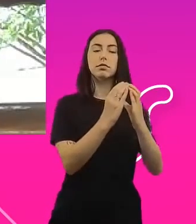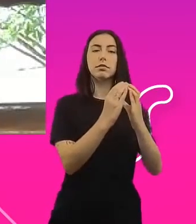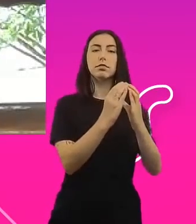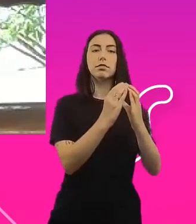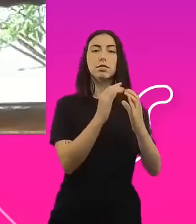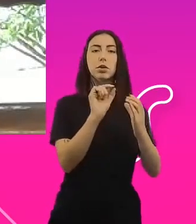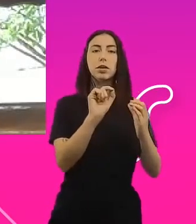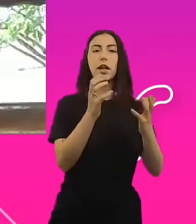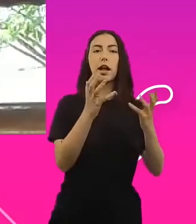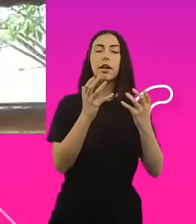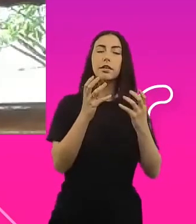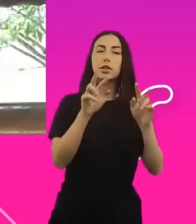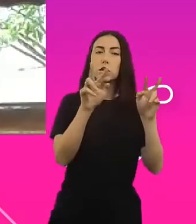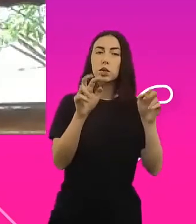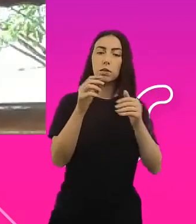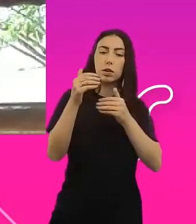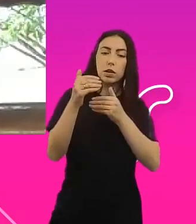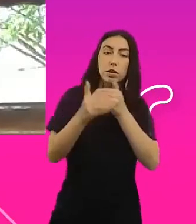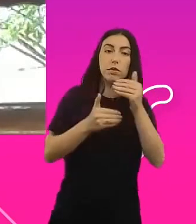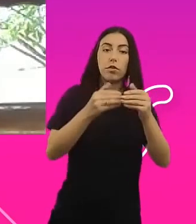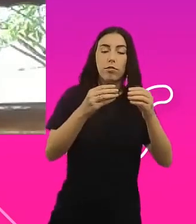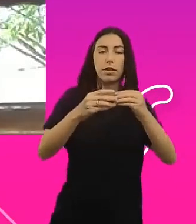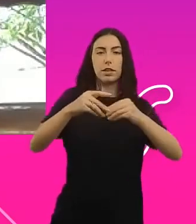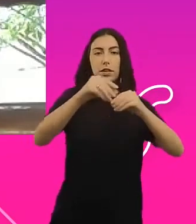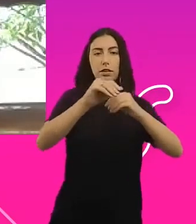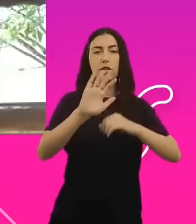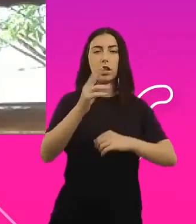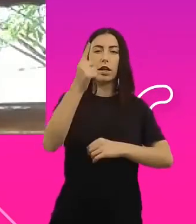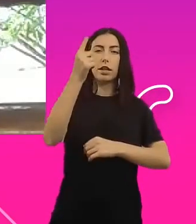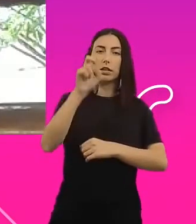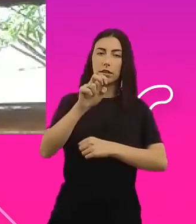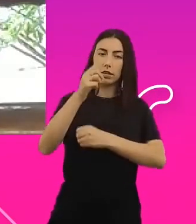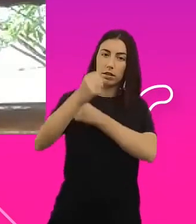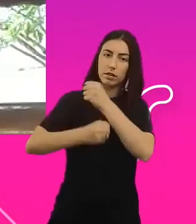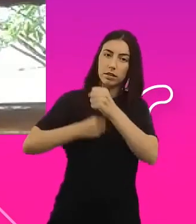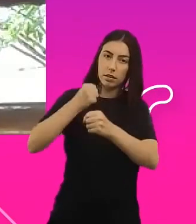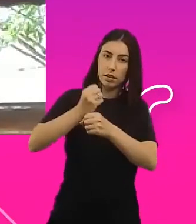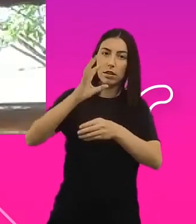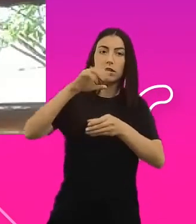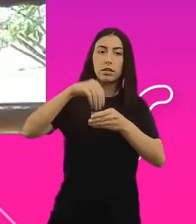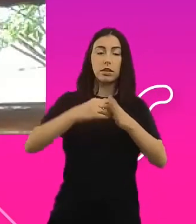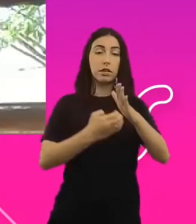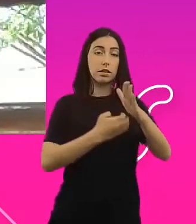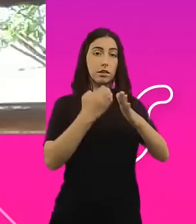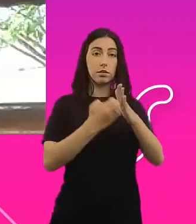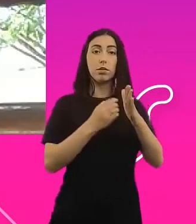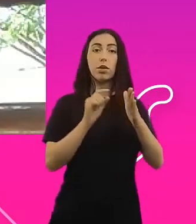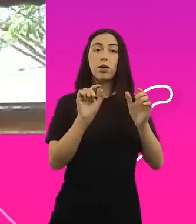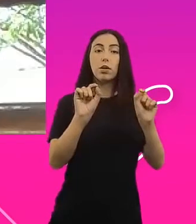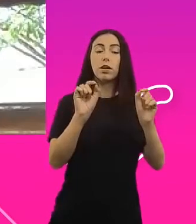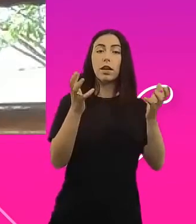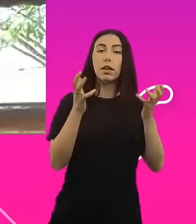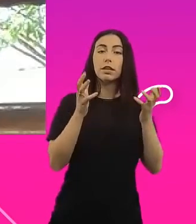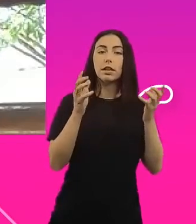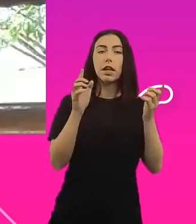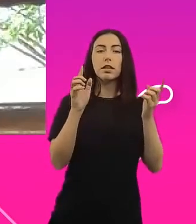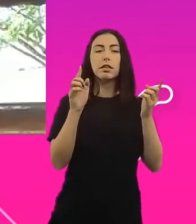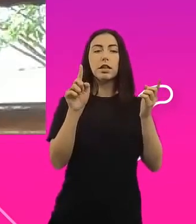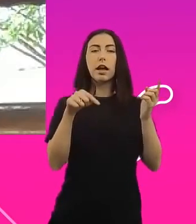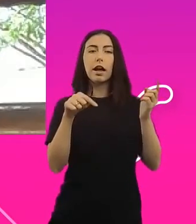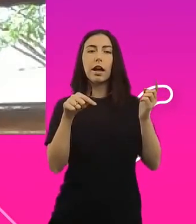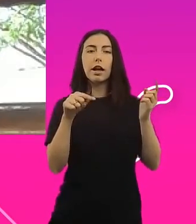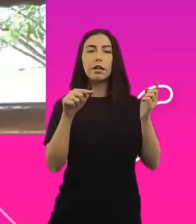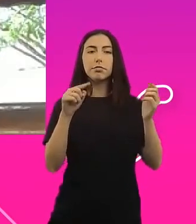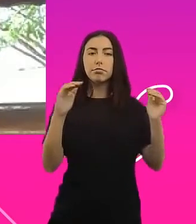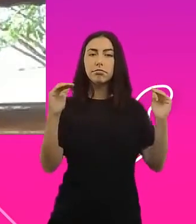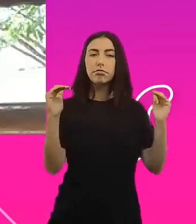aqui há 15 anos, e tudo que a gente faz no ICOM é justamente para reduzir as iniquidades sociais, né, para melhorar as condições de